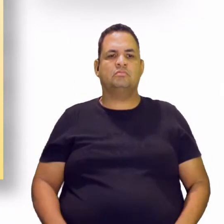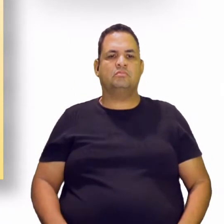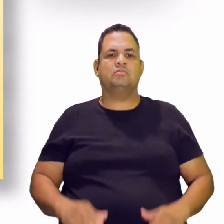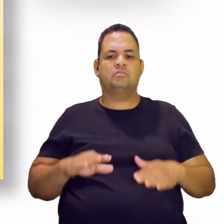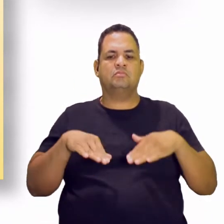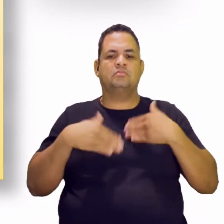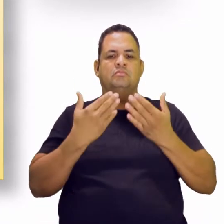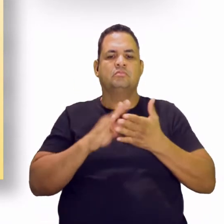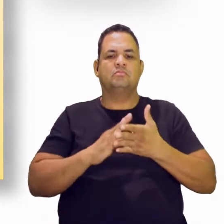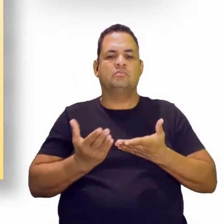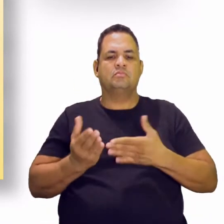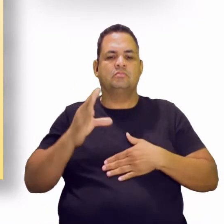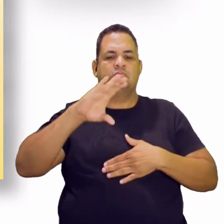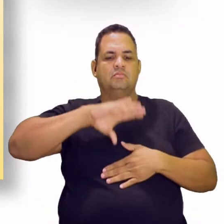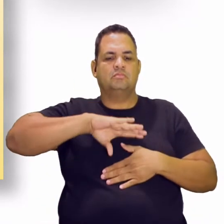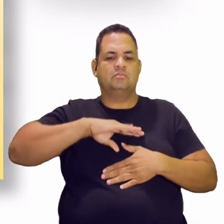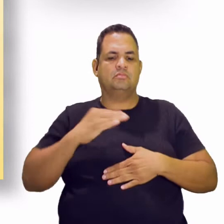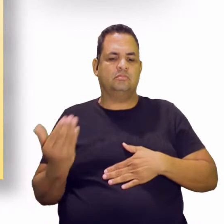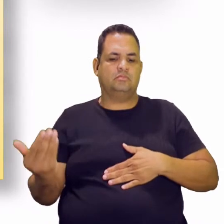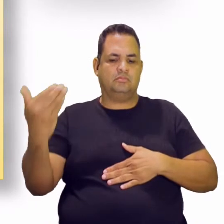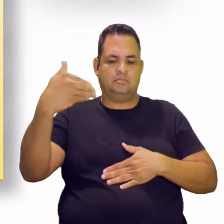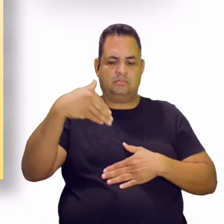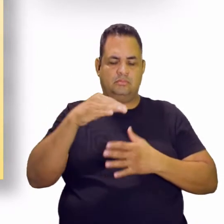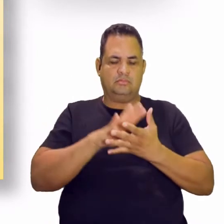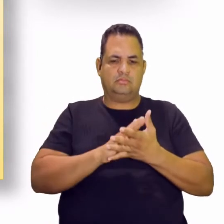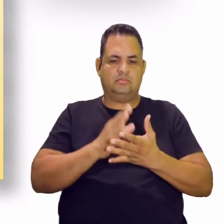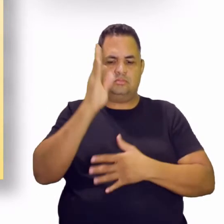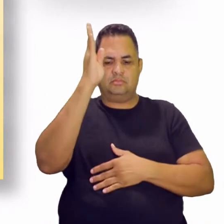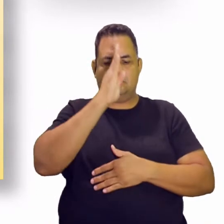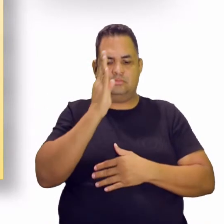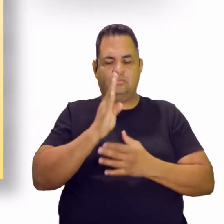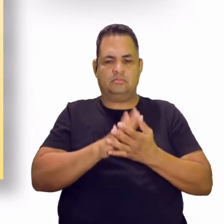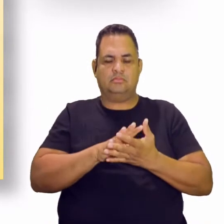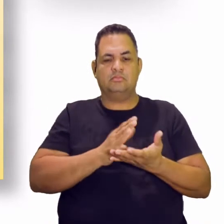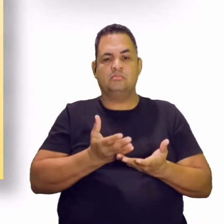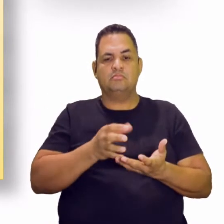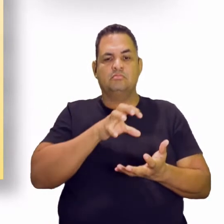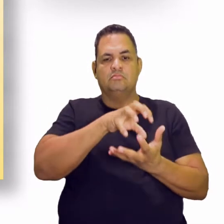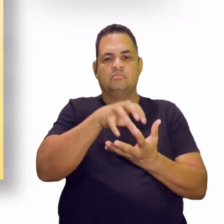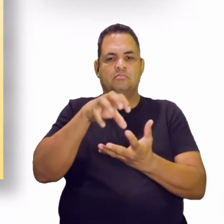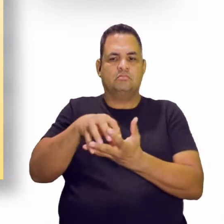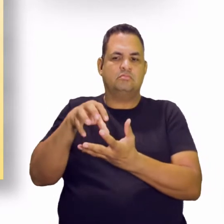os portugueses vieram colonizar, né, aqui o continente,